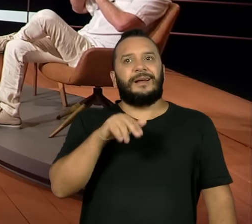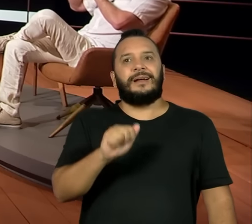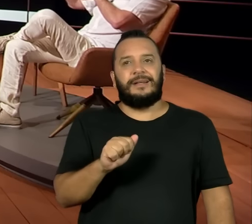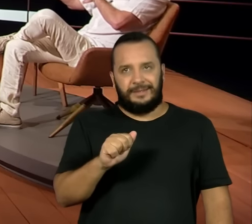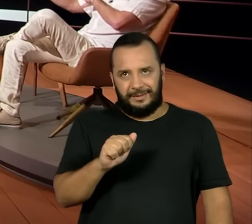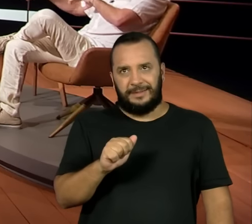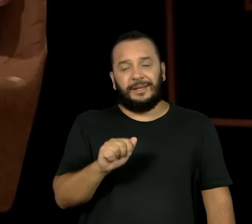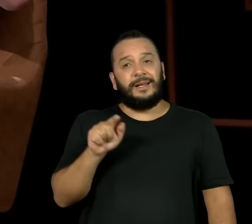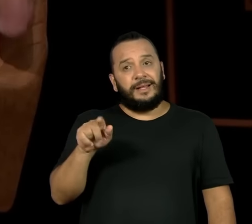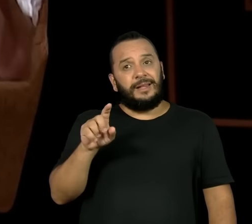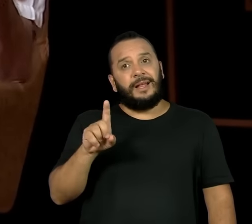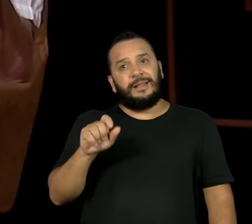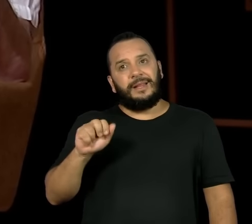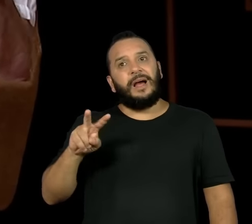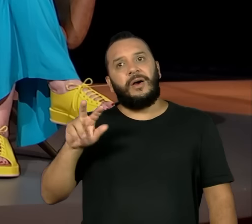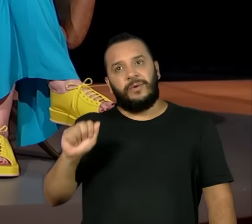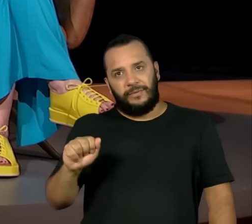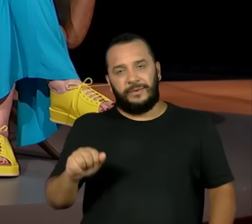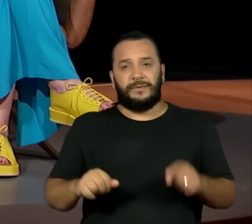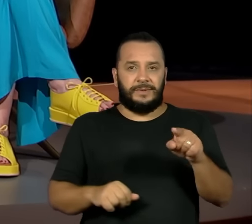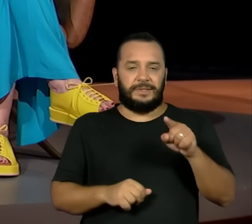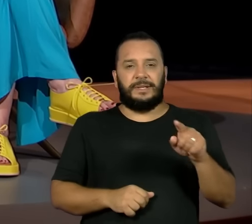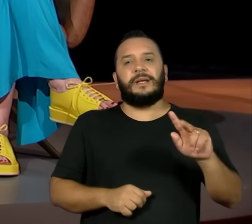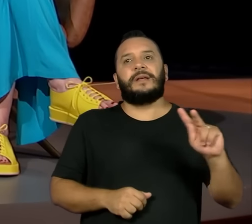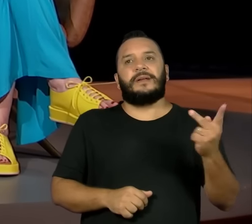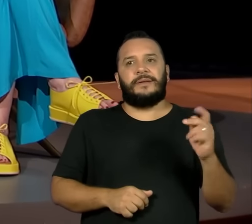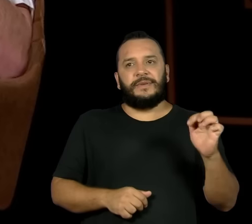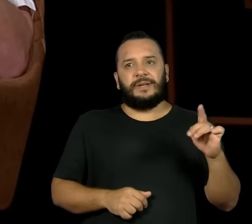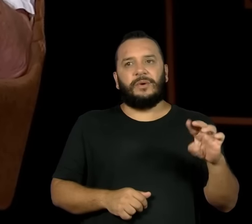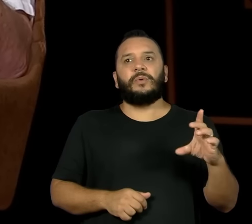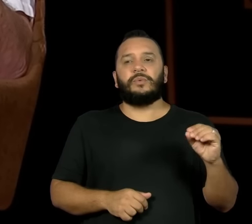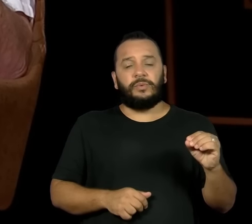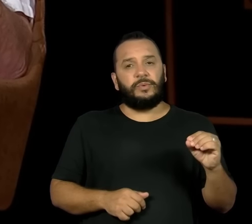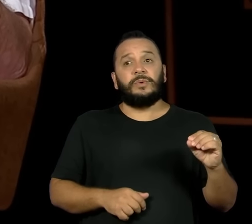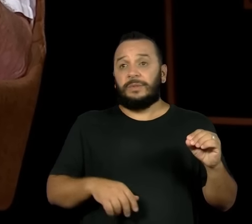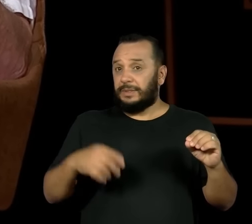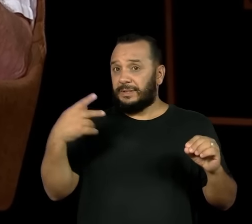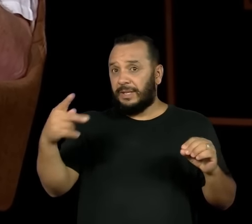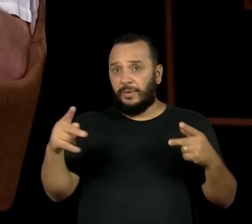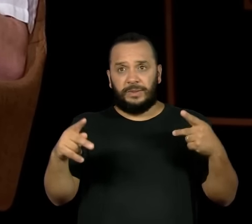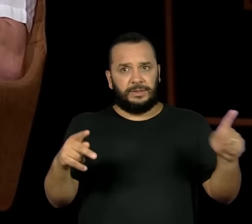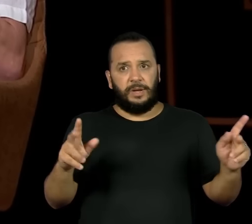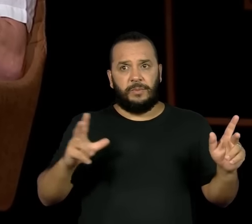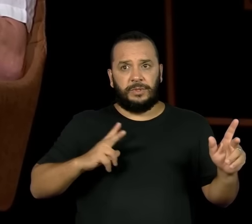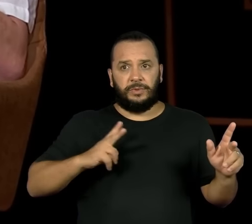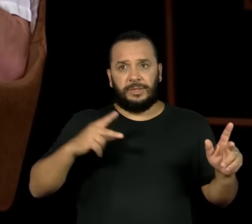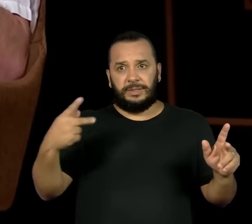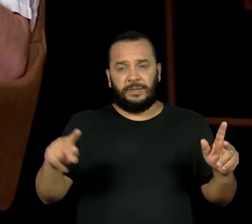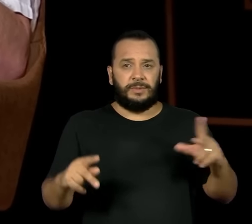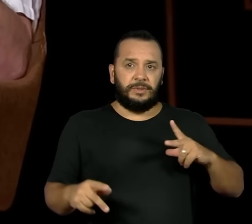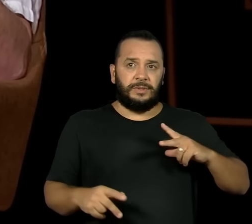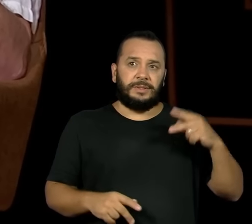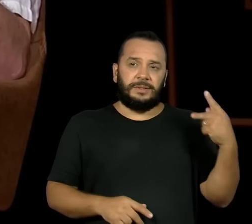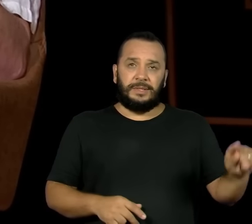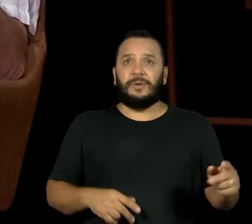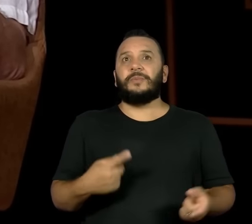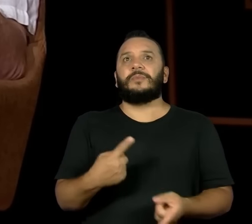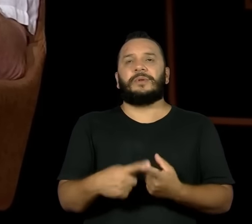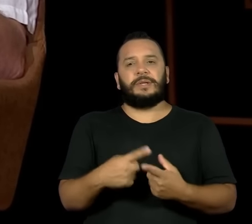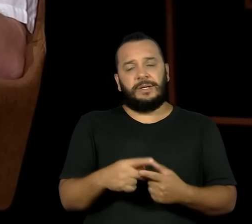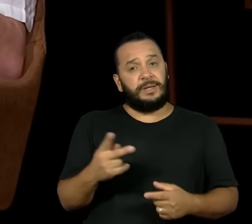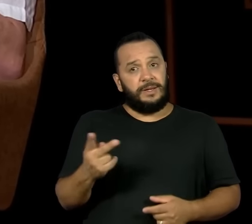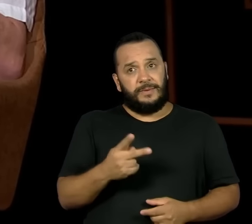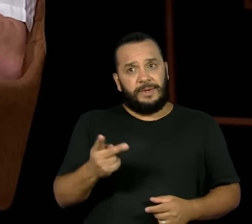ela vai fazer a Dalva dela você faz o seu elivelto e isso foi uma libertação maravilhosa porque eu e Adriana a gente acabou vivendo esse